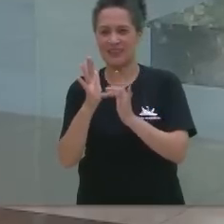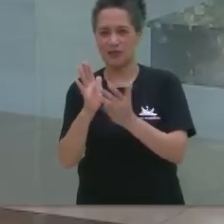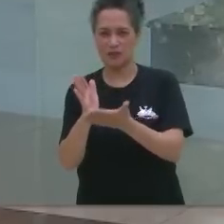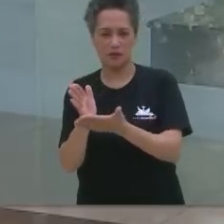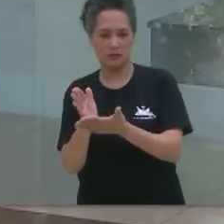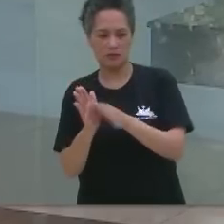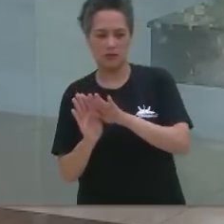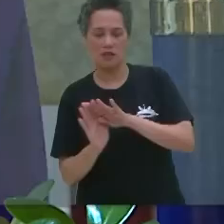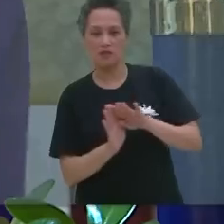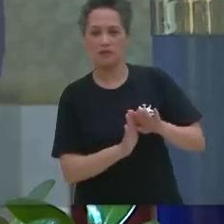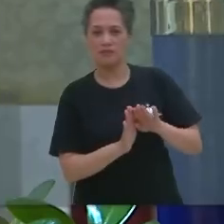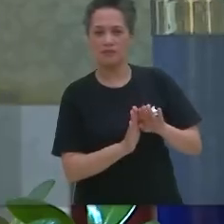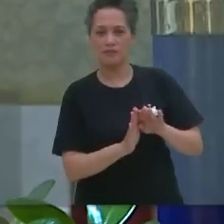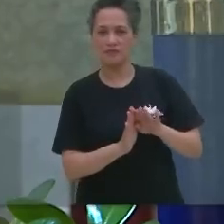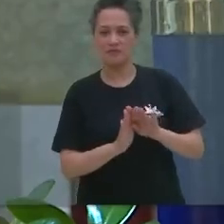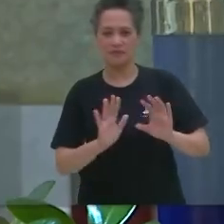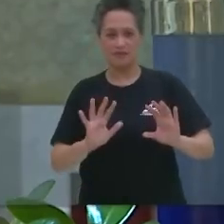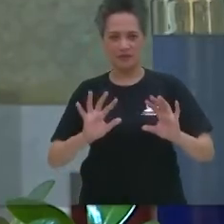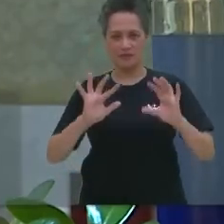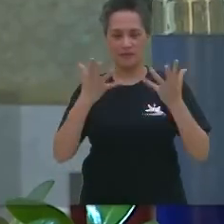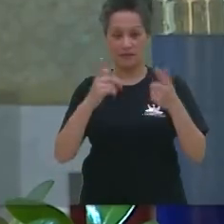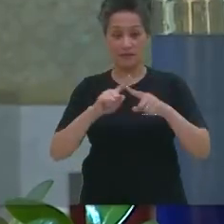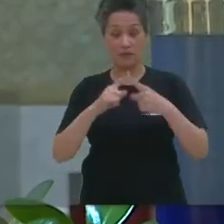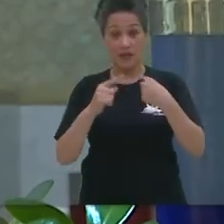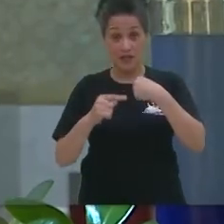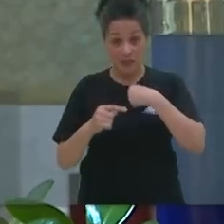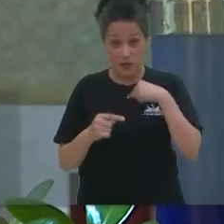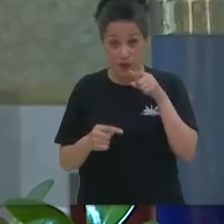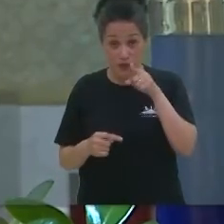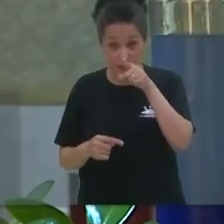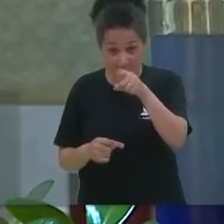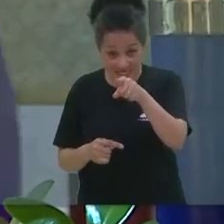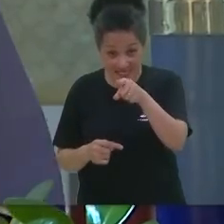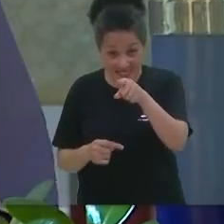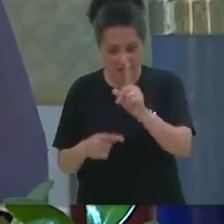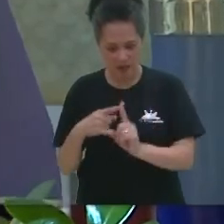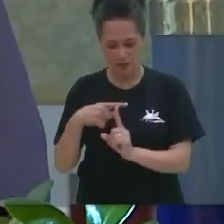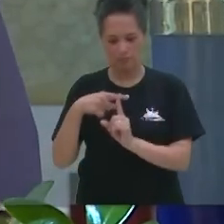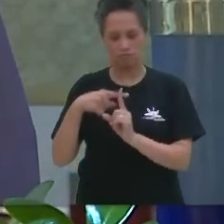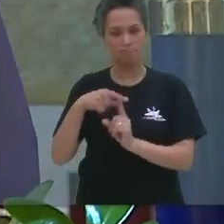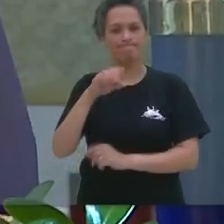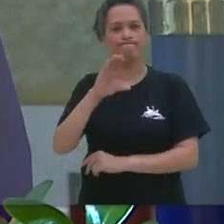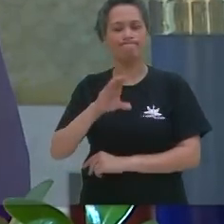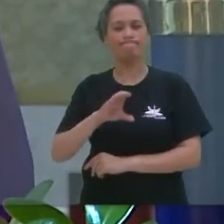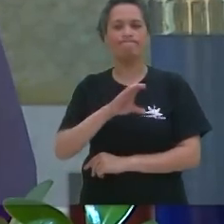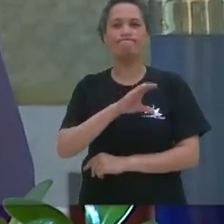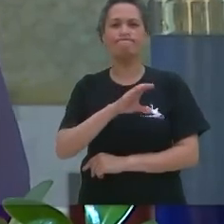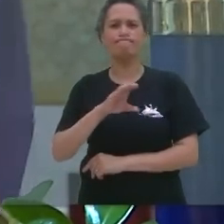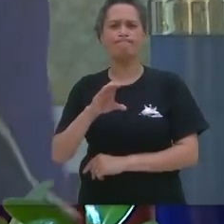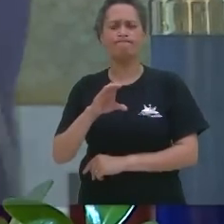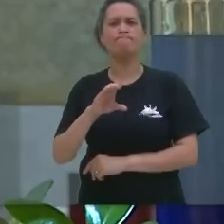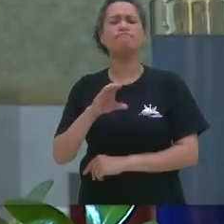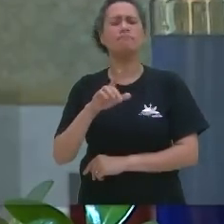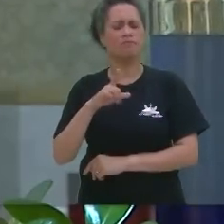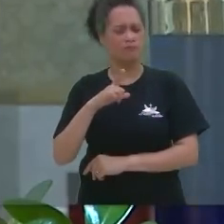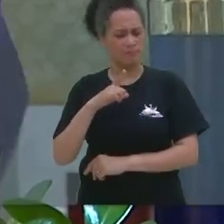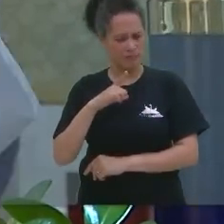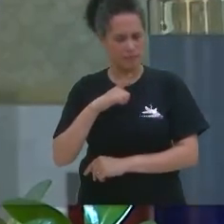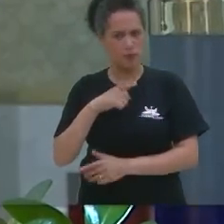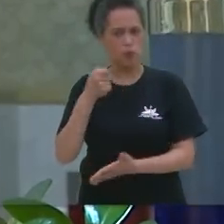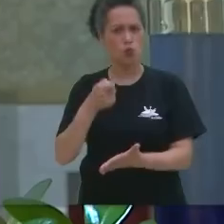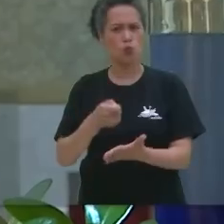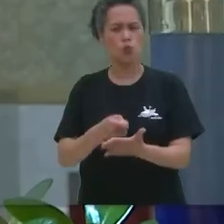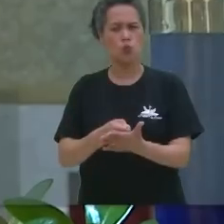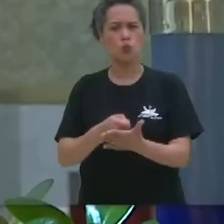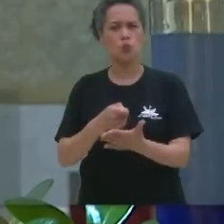festa. Mas que eu e você, nós cristãos e católicos, temos esta